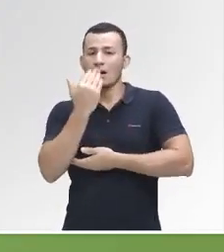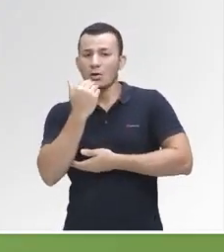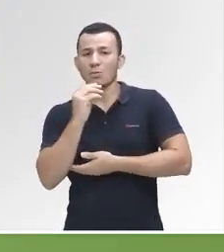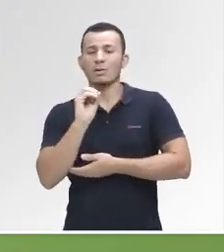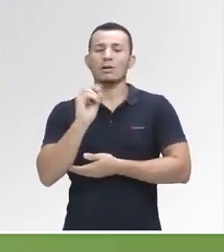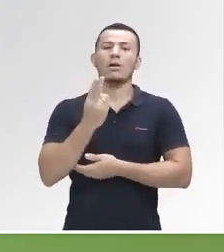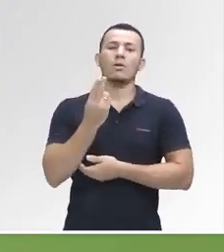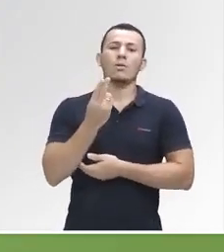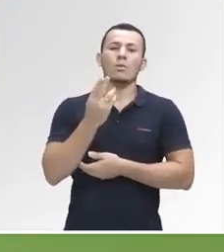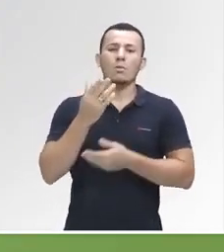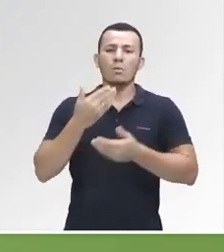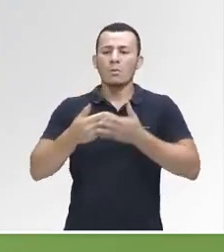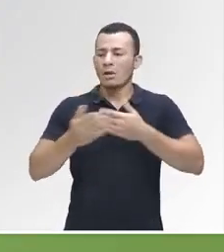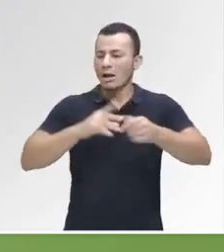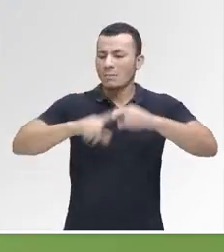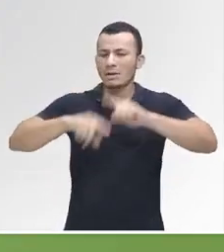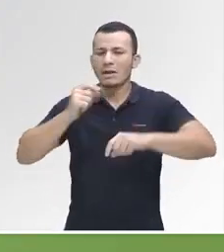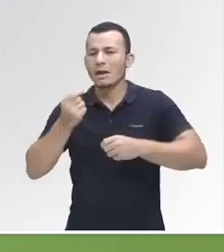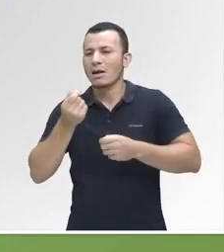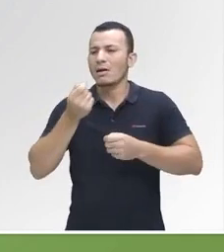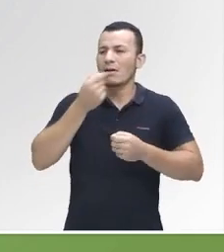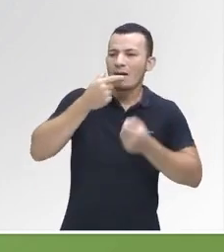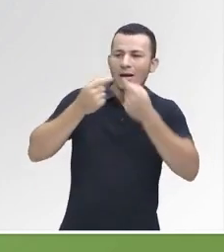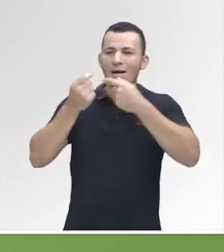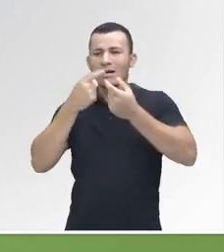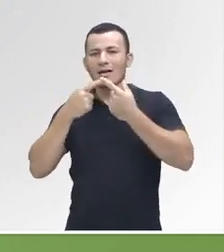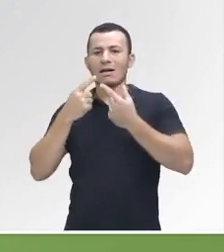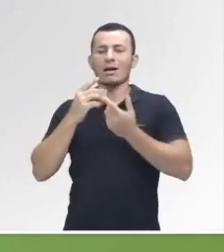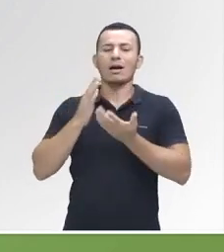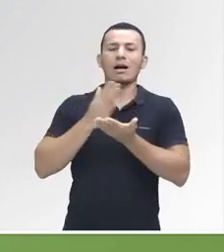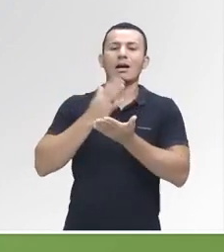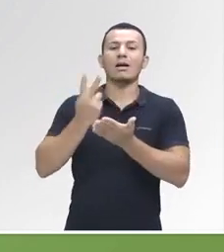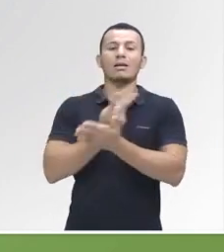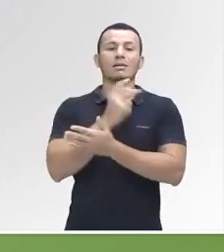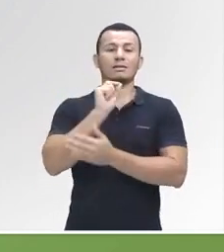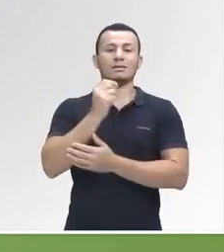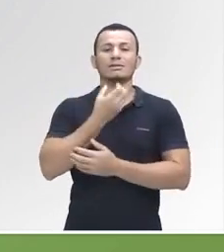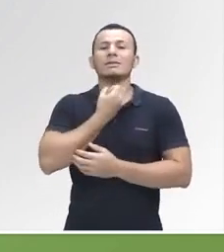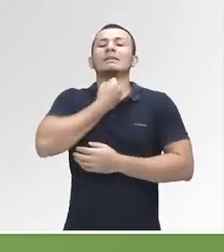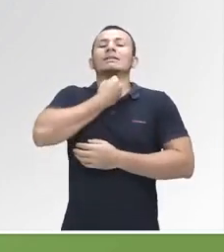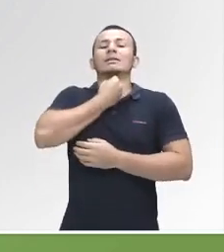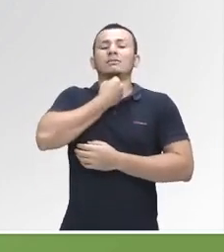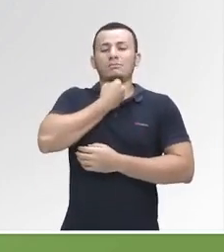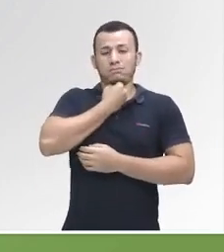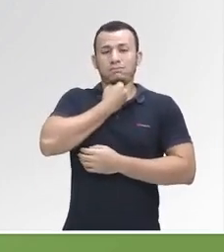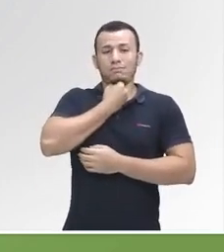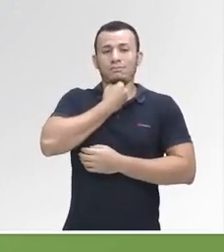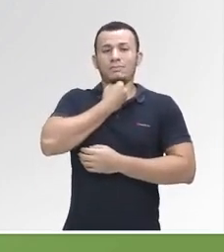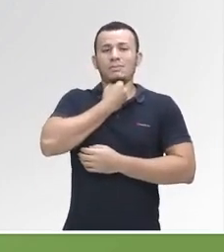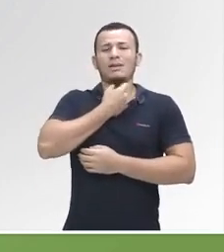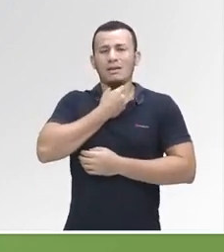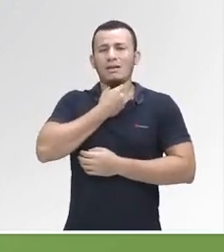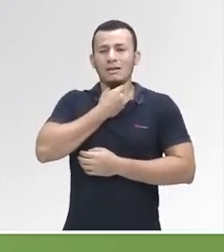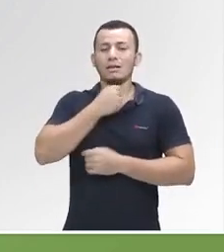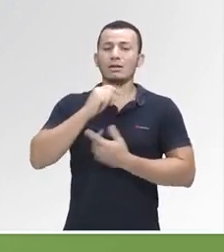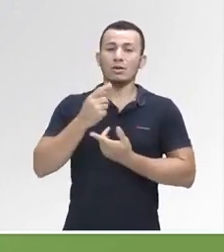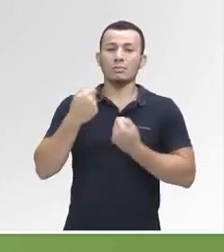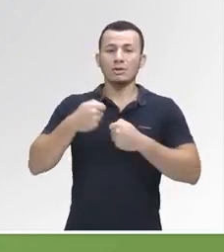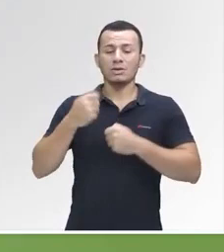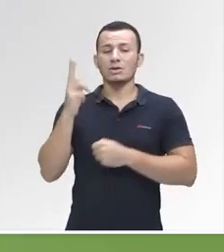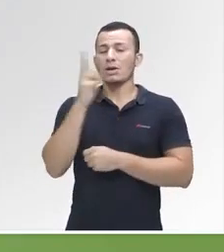colocar na boca qualquer coisa e acabam se engasgando. Então, é necessário que você haja o mais rápido